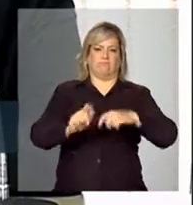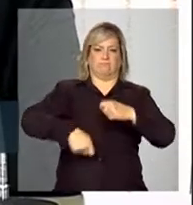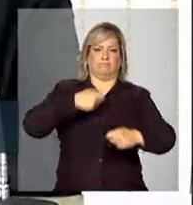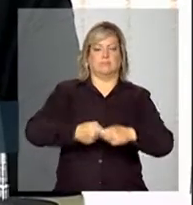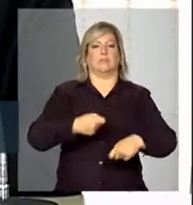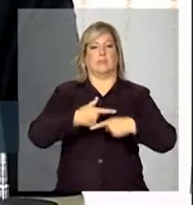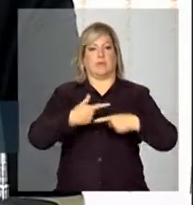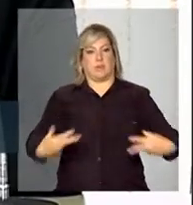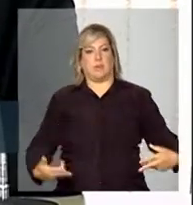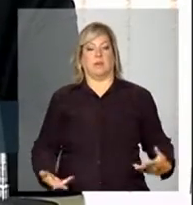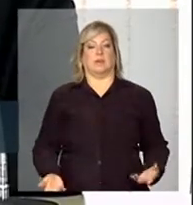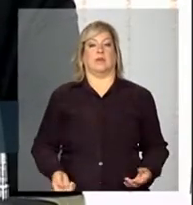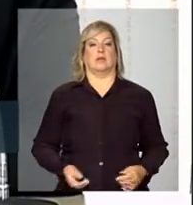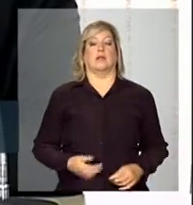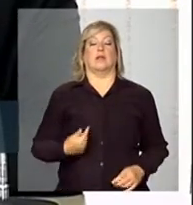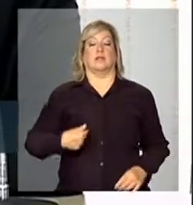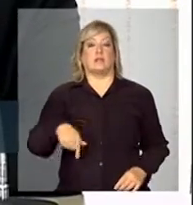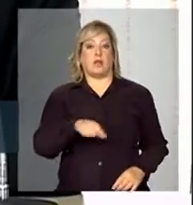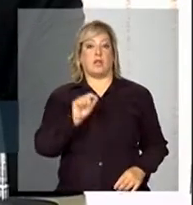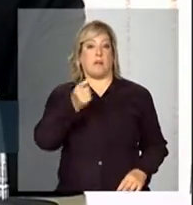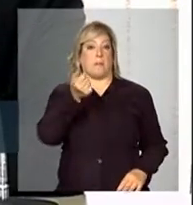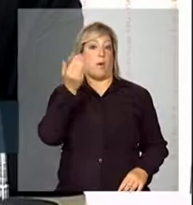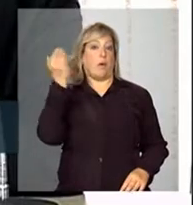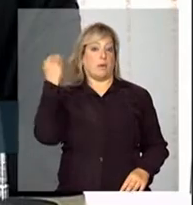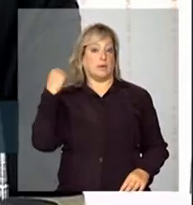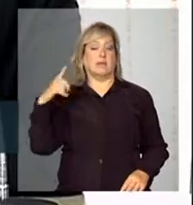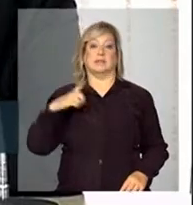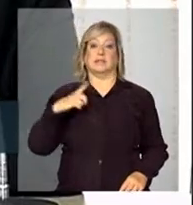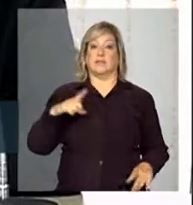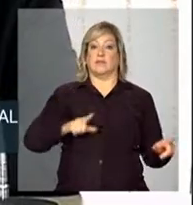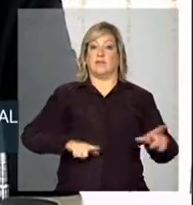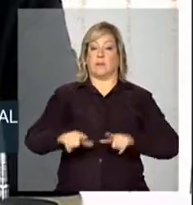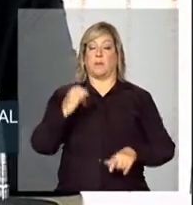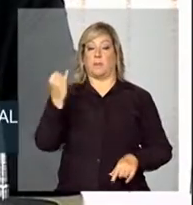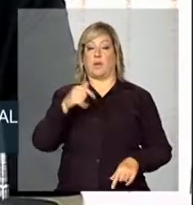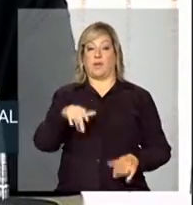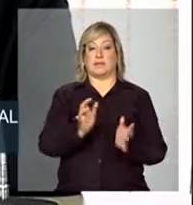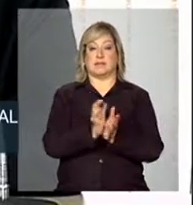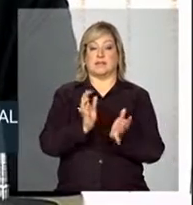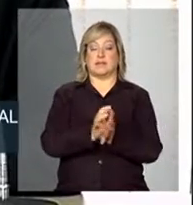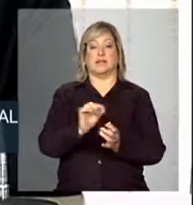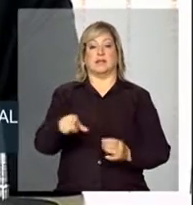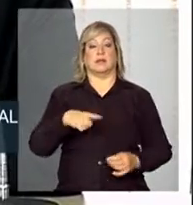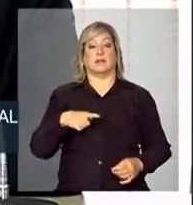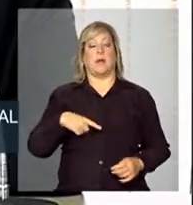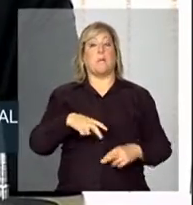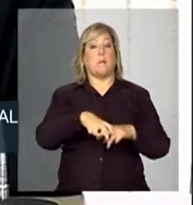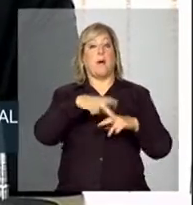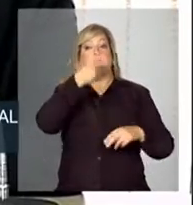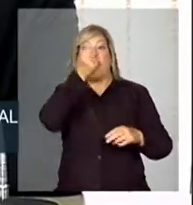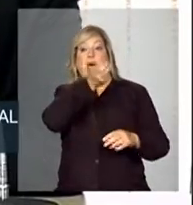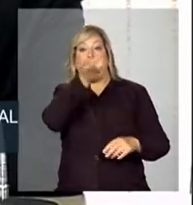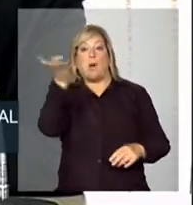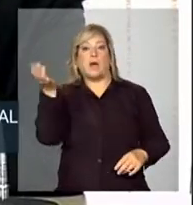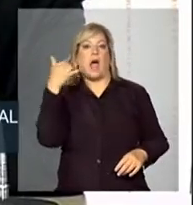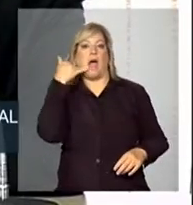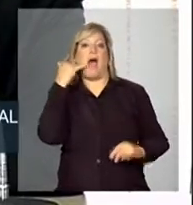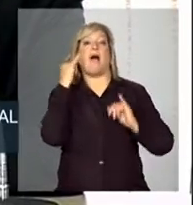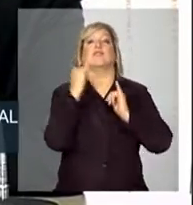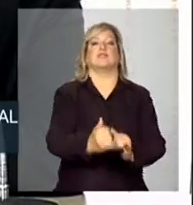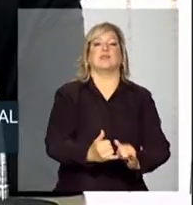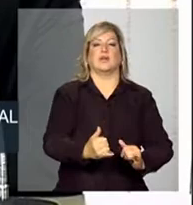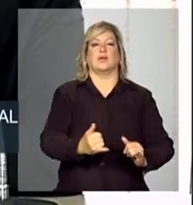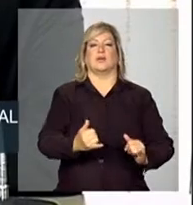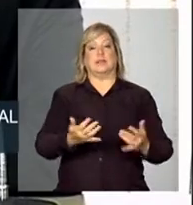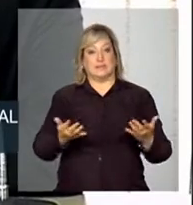e tomará medidas recentemente nós tivemos algumas alterações importantes nesta área que são frutos de denúncias que são fruto da utilização